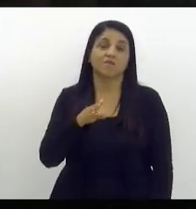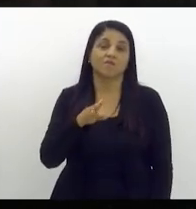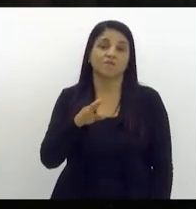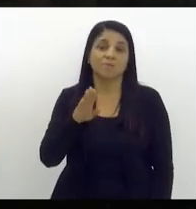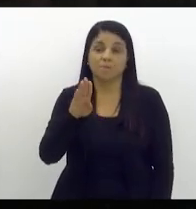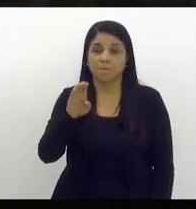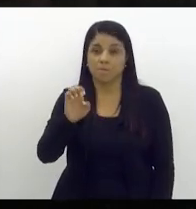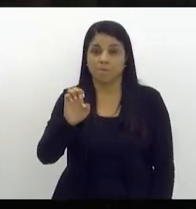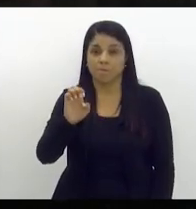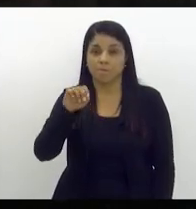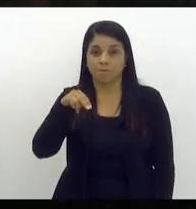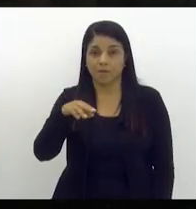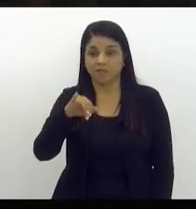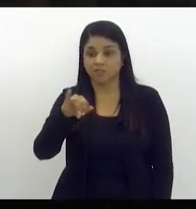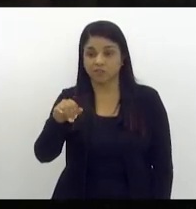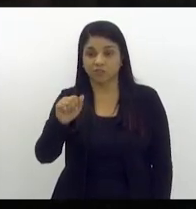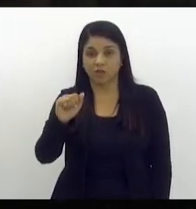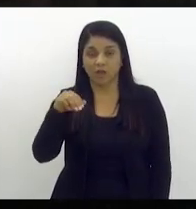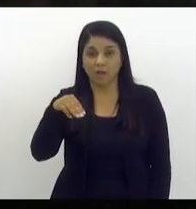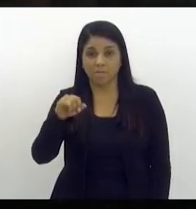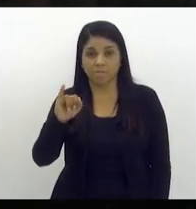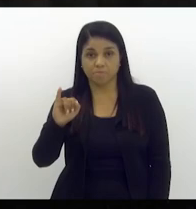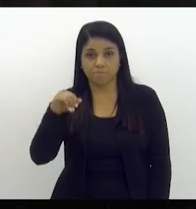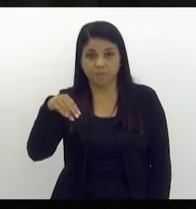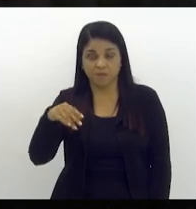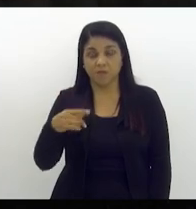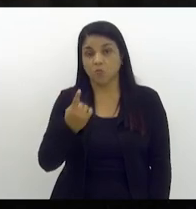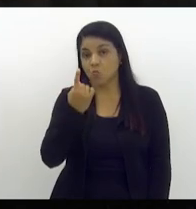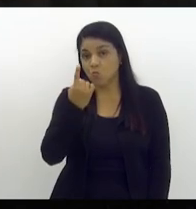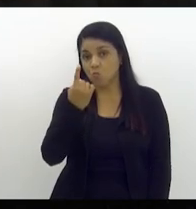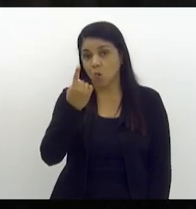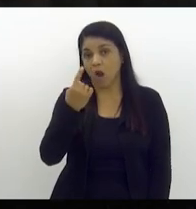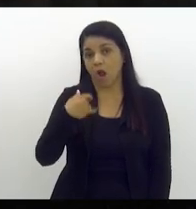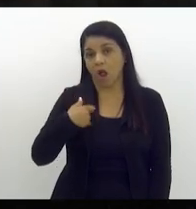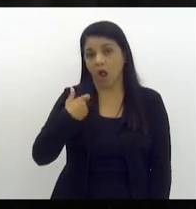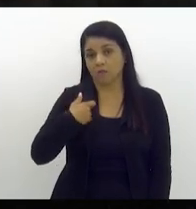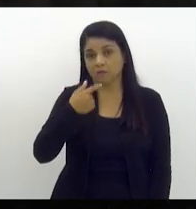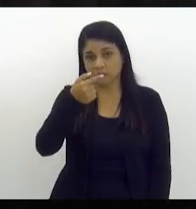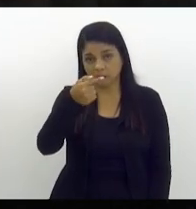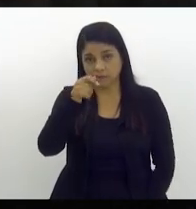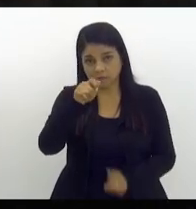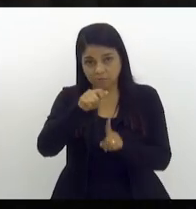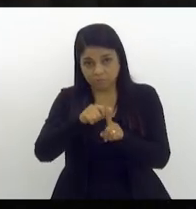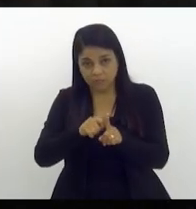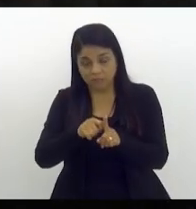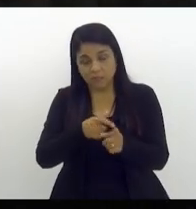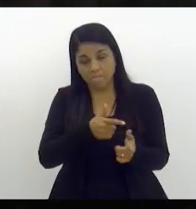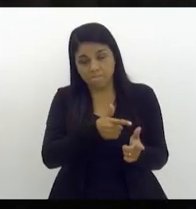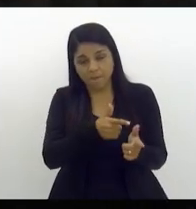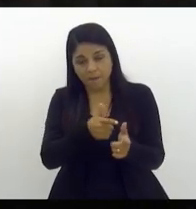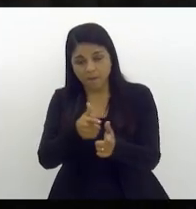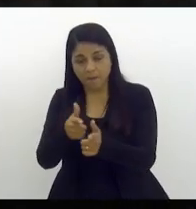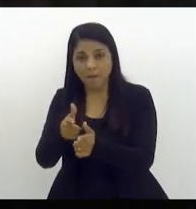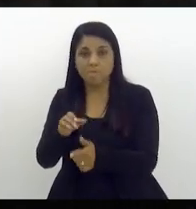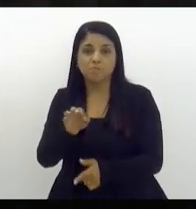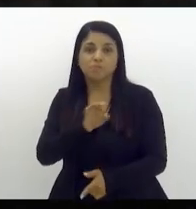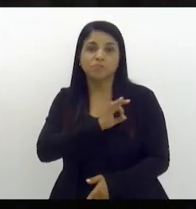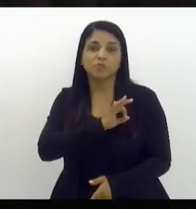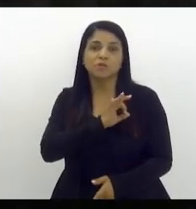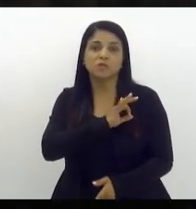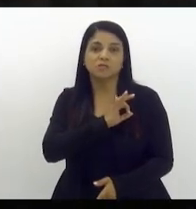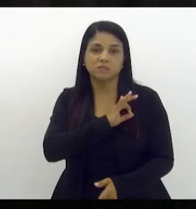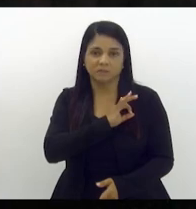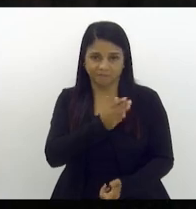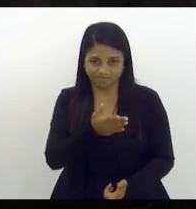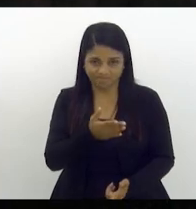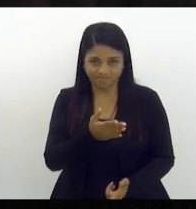Benjamin era uma criança de 1 ano e 7 meses que foi morta por agentes da segurança pública e